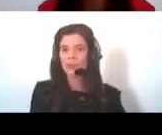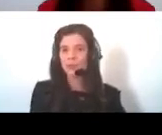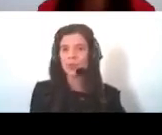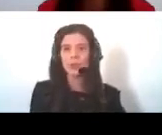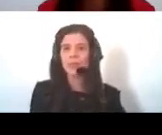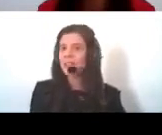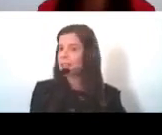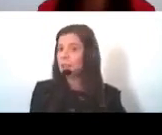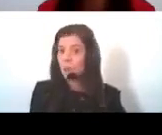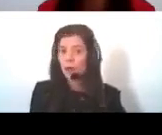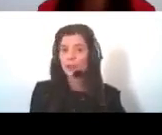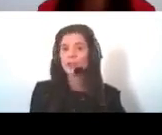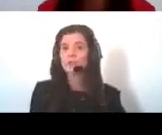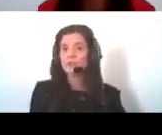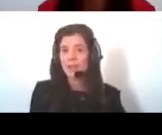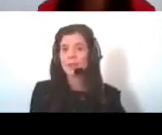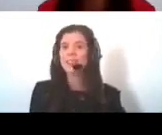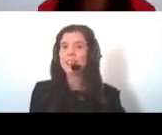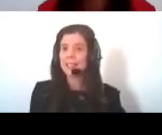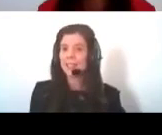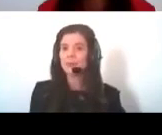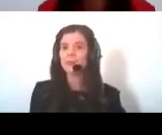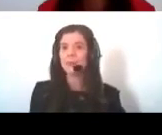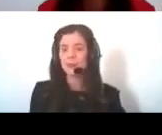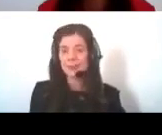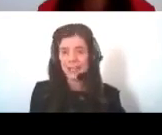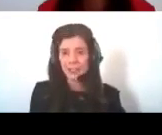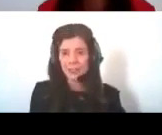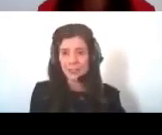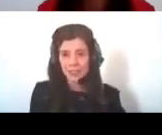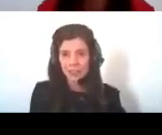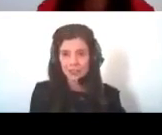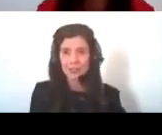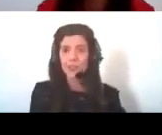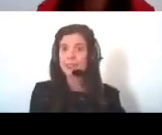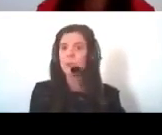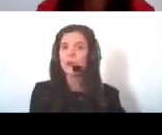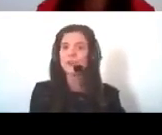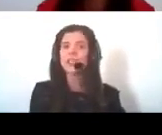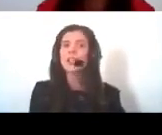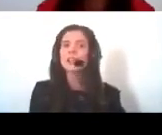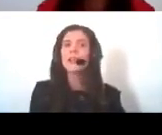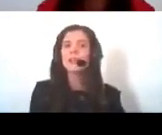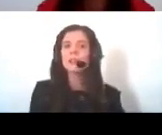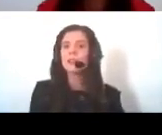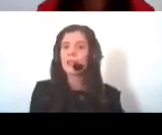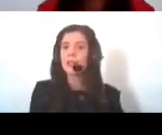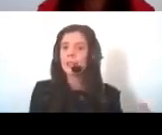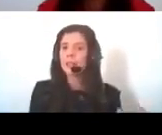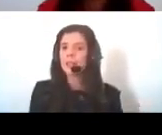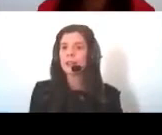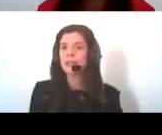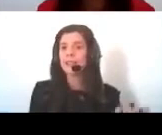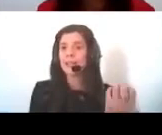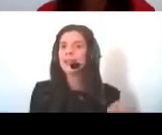essa pessoa, ele não pode, tá? Porque daí ele iria responder por improbidade administrativa. Então, ele não pode. Quem que tem